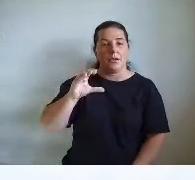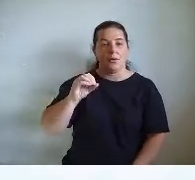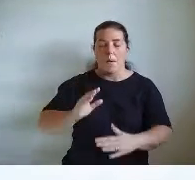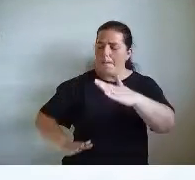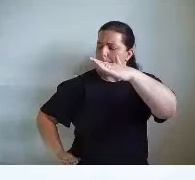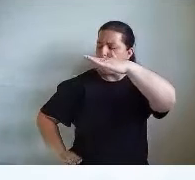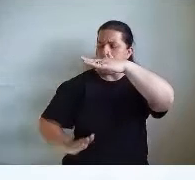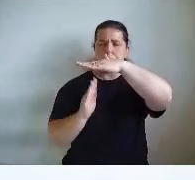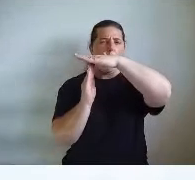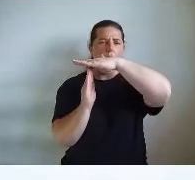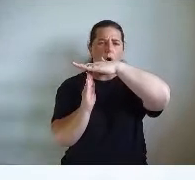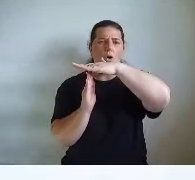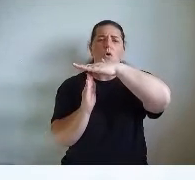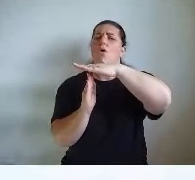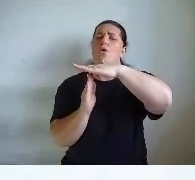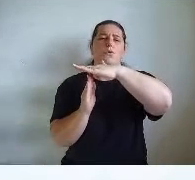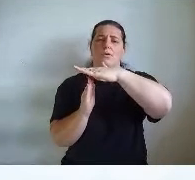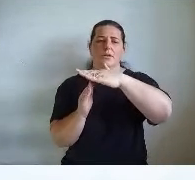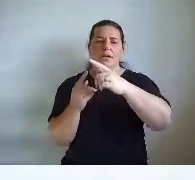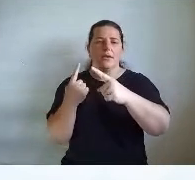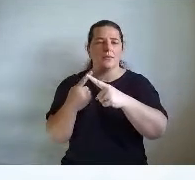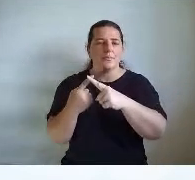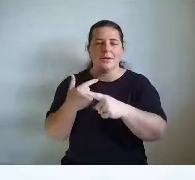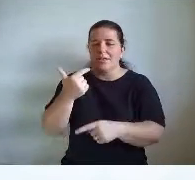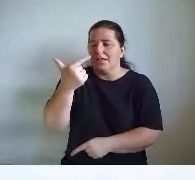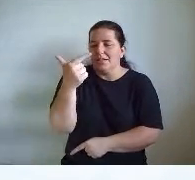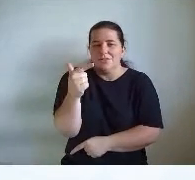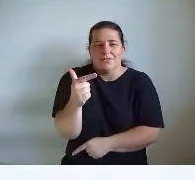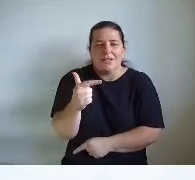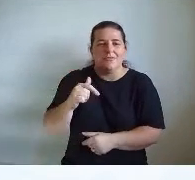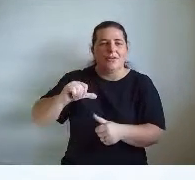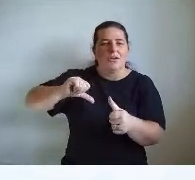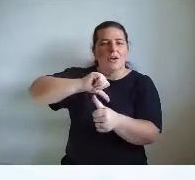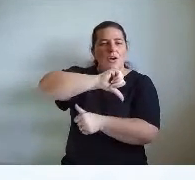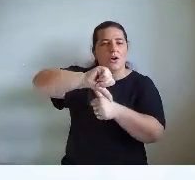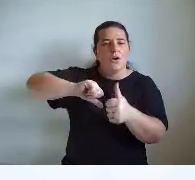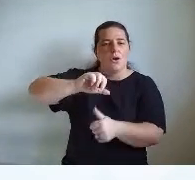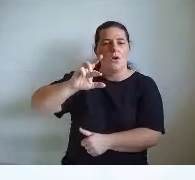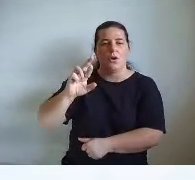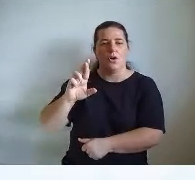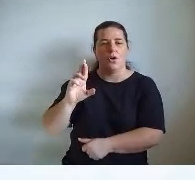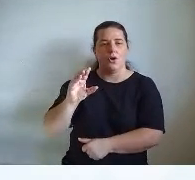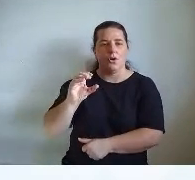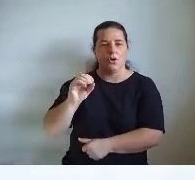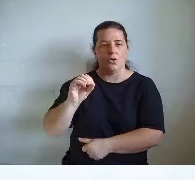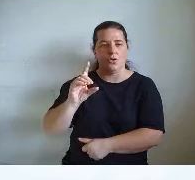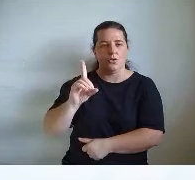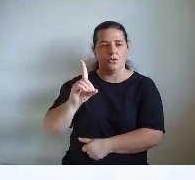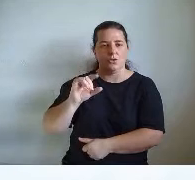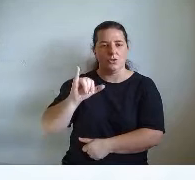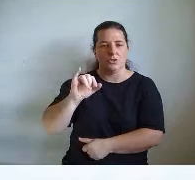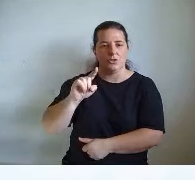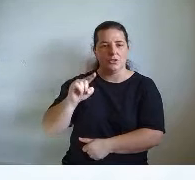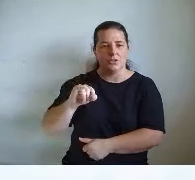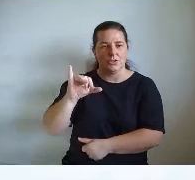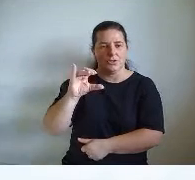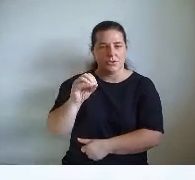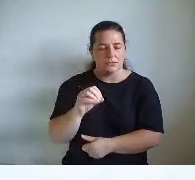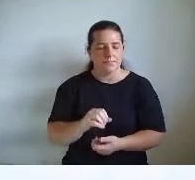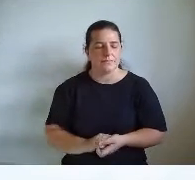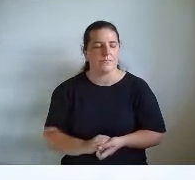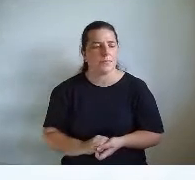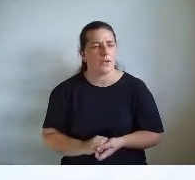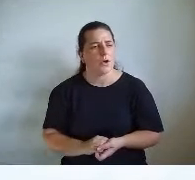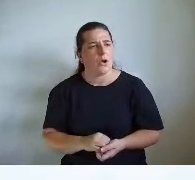houve sequer esse rodízio que foi, desde o início, aventado. O trabalhador e a trabalhadora brasileira, nesse